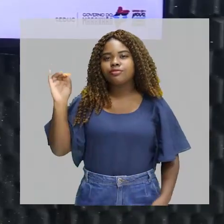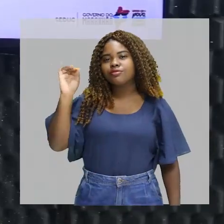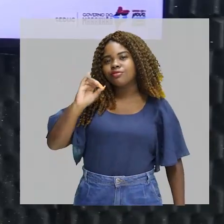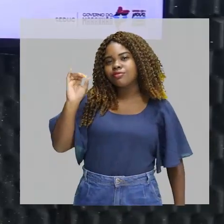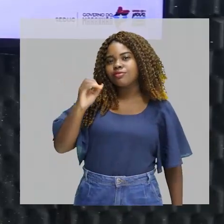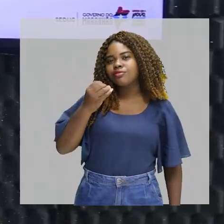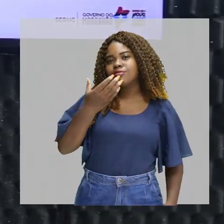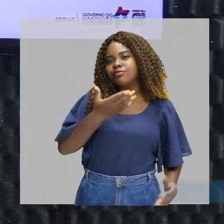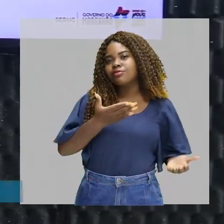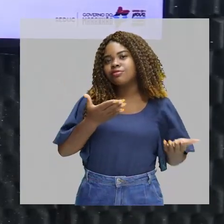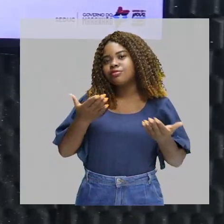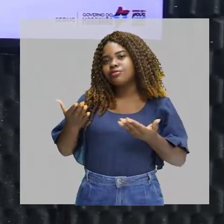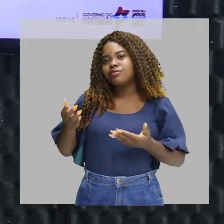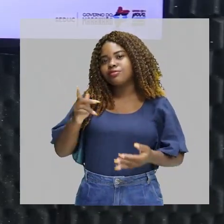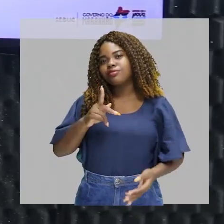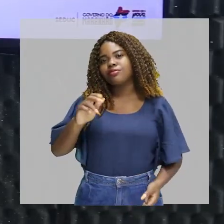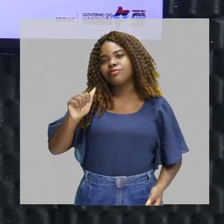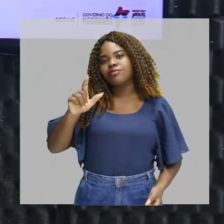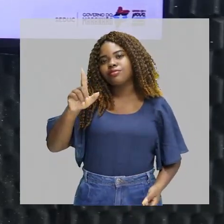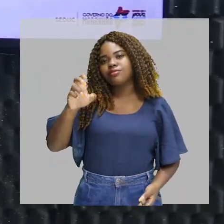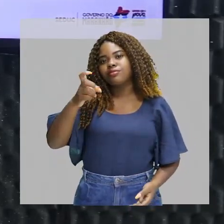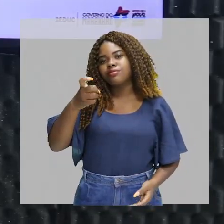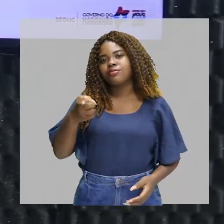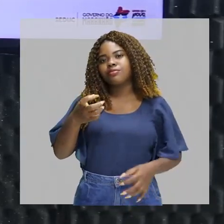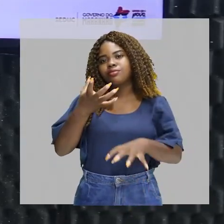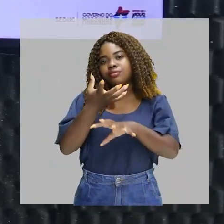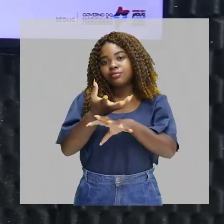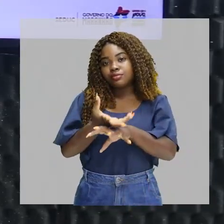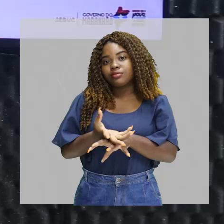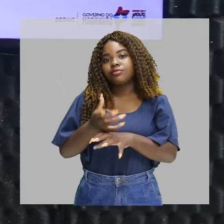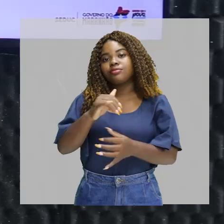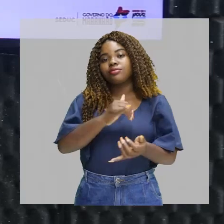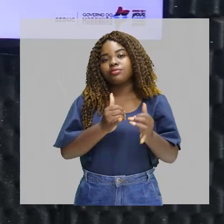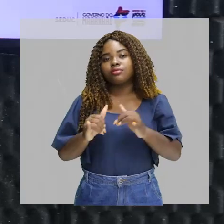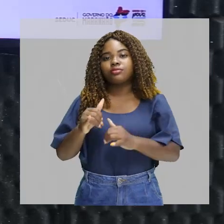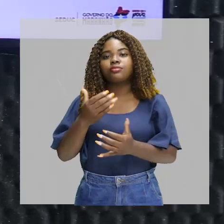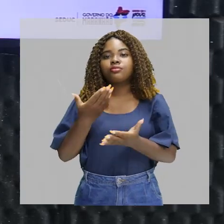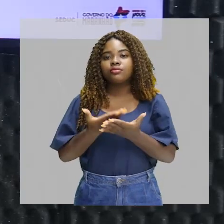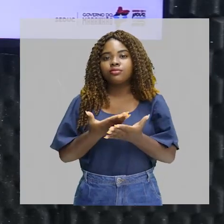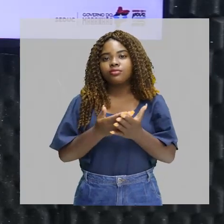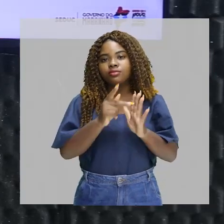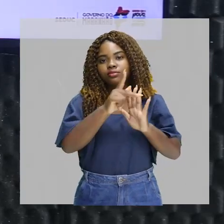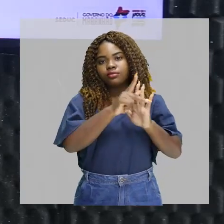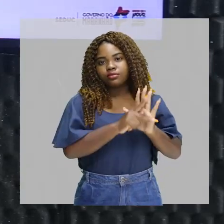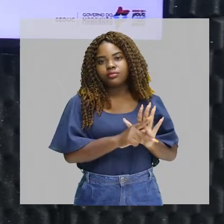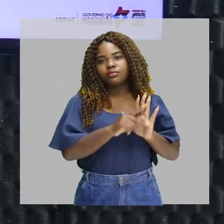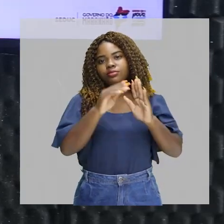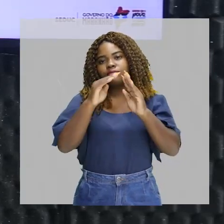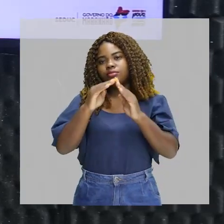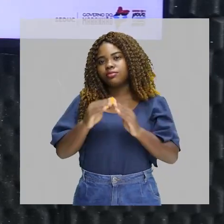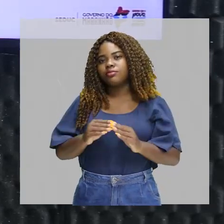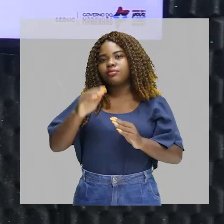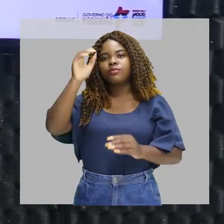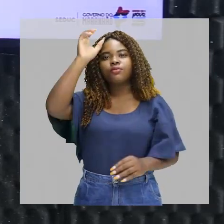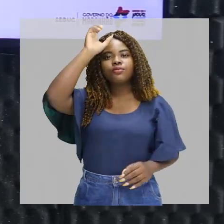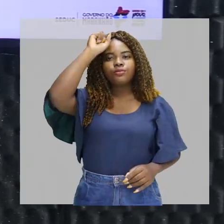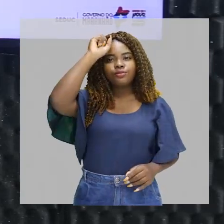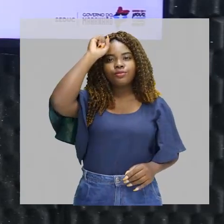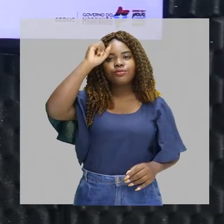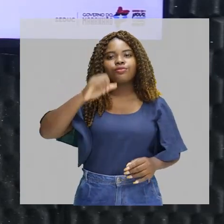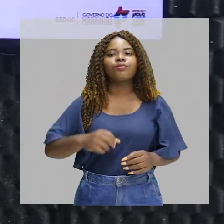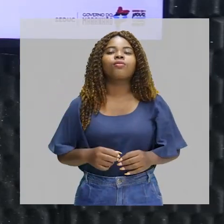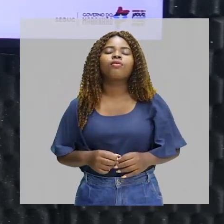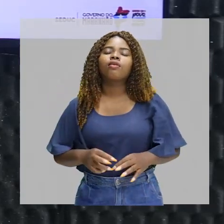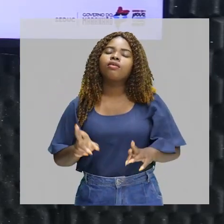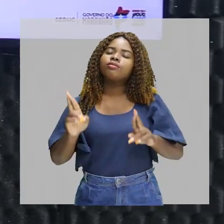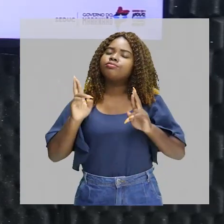Olá turma, sejam todos bem-vindos, professor Alex, disciplina Química, mais uma aula do nosso projeto Fique em Casa Aprendendo.